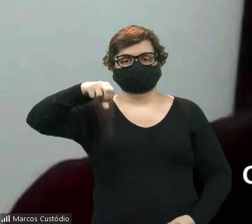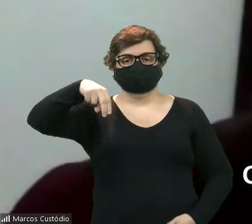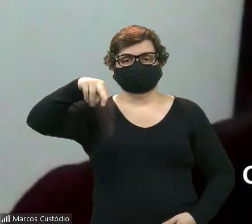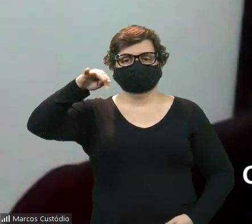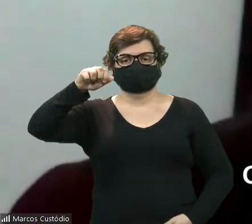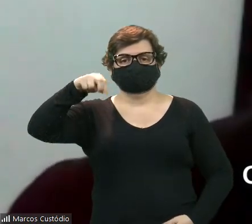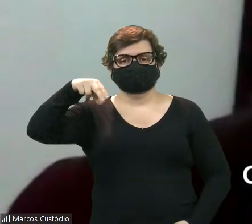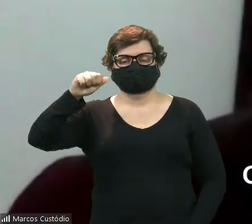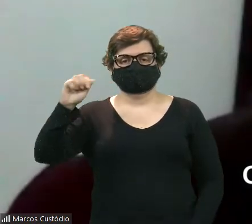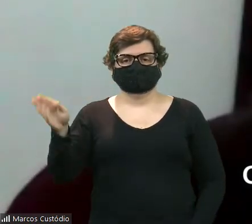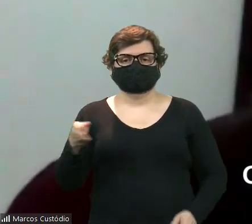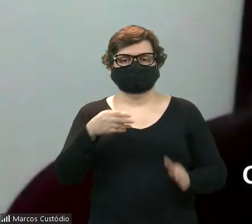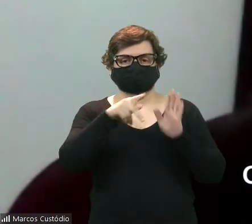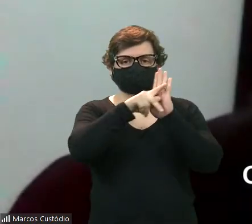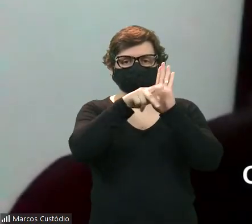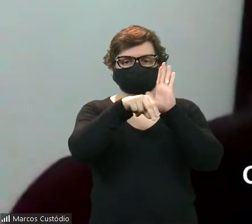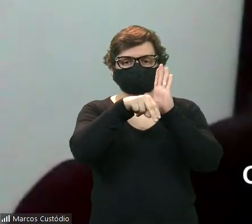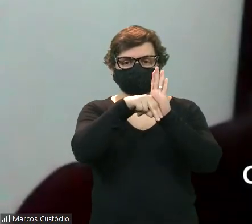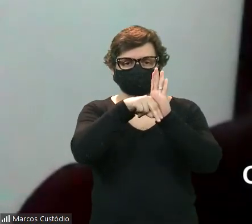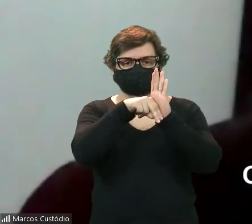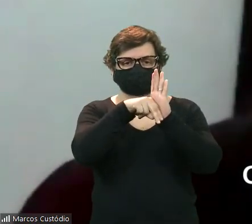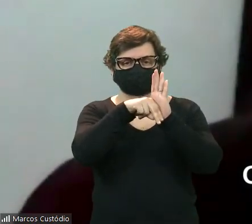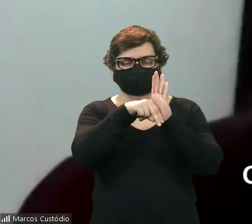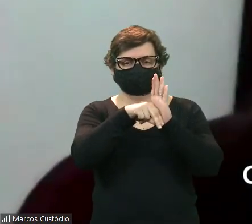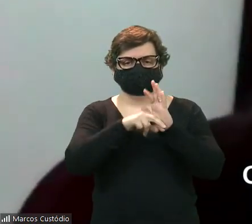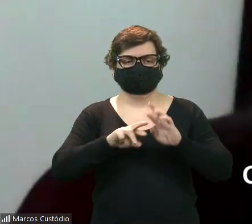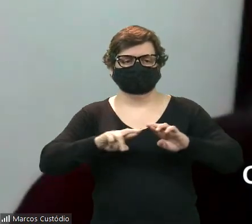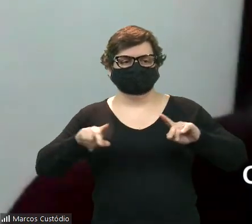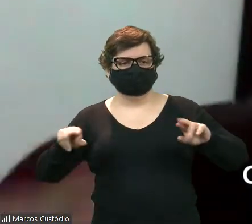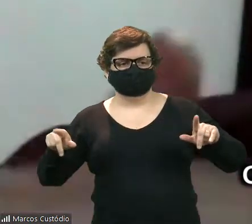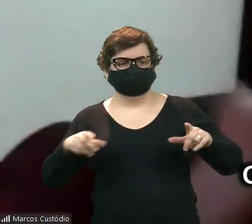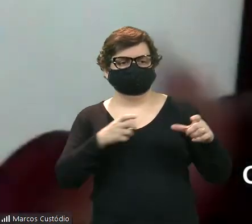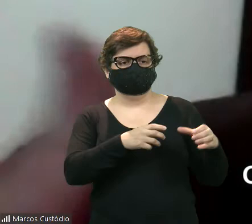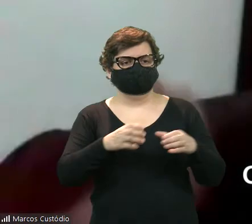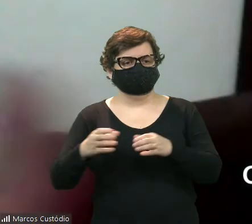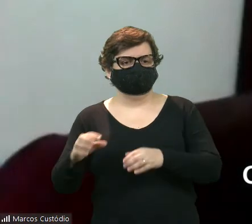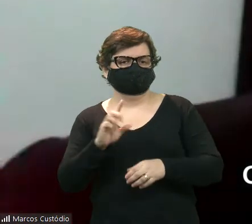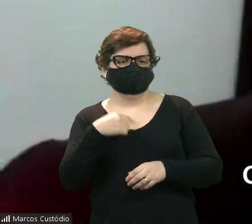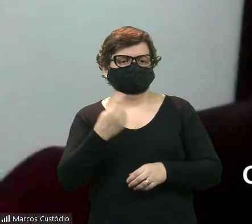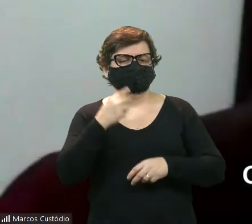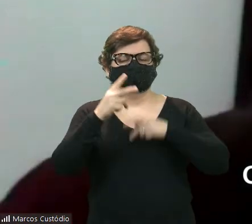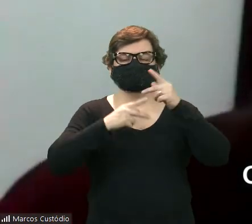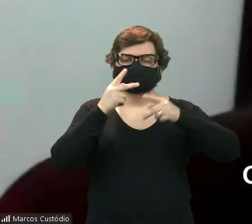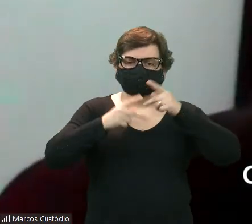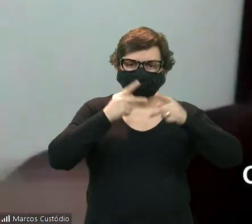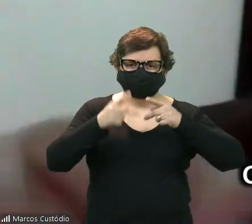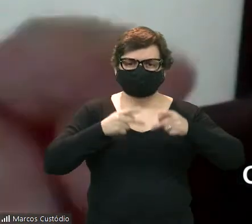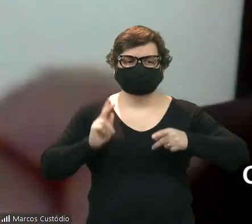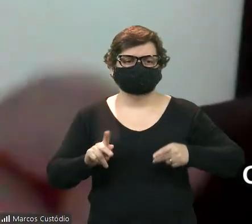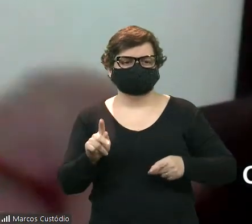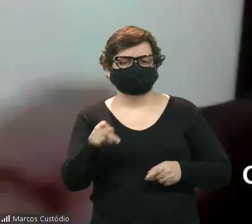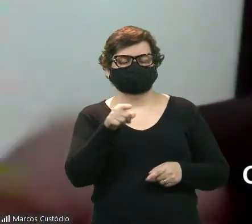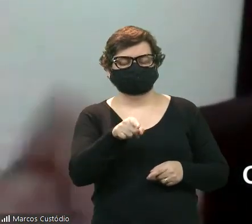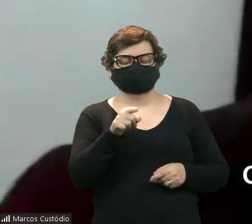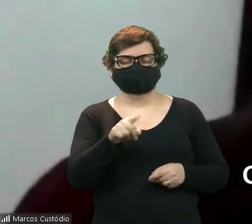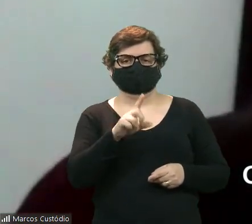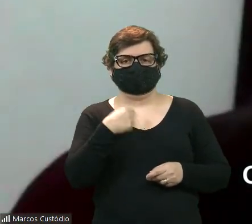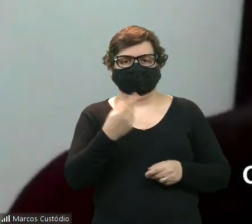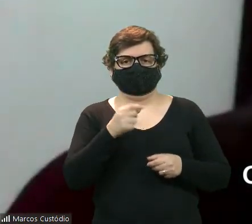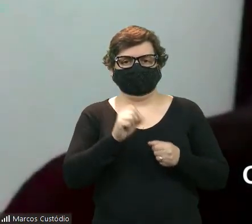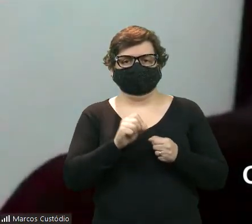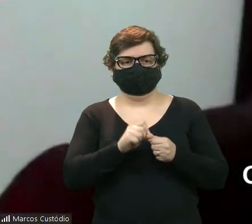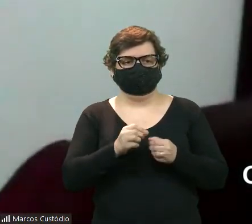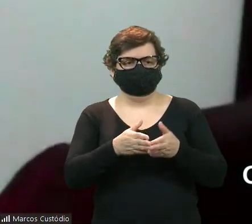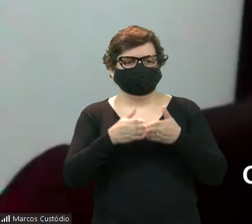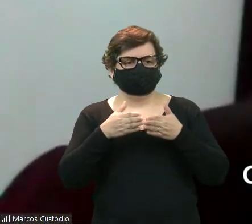Maracá, Padre Nobre, Trieste, Cavicchioli, e a gente vem falando disso. Nós produzimos